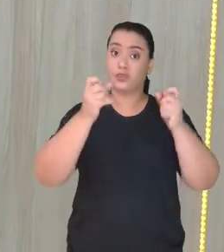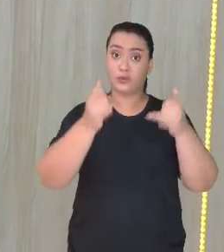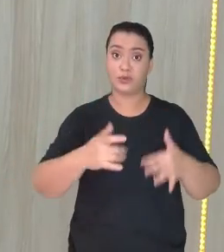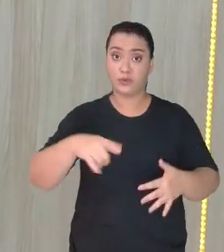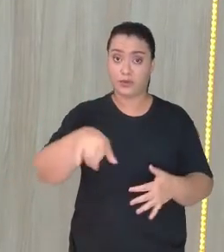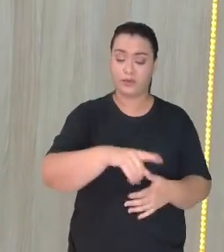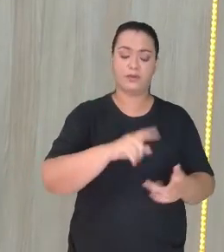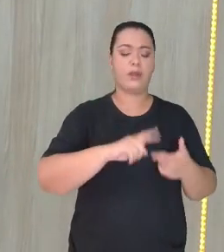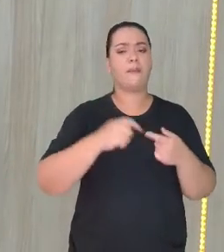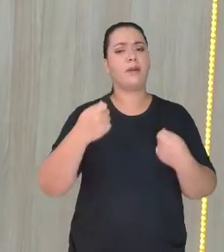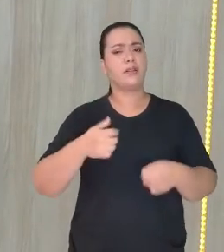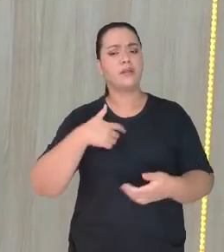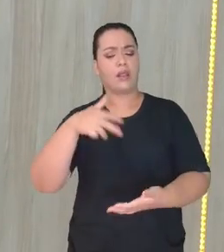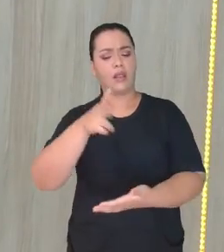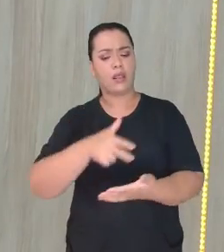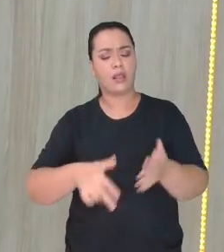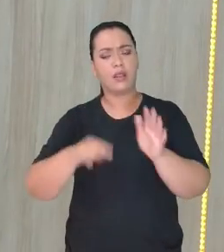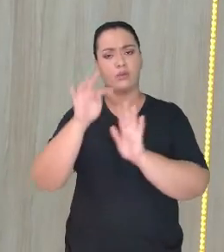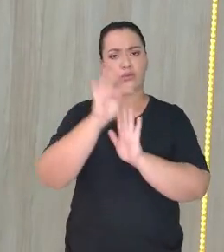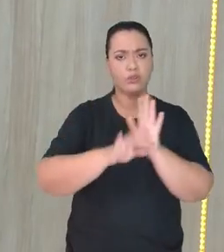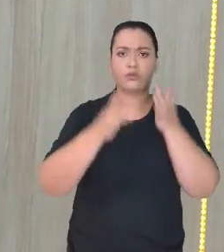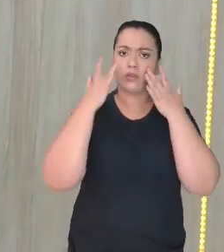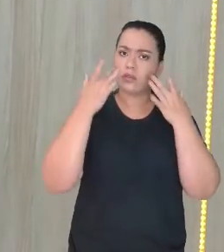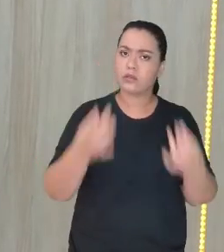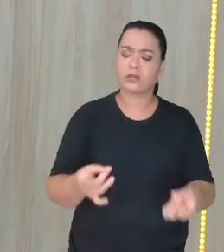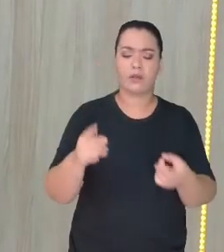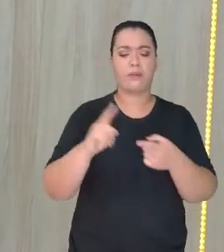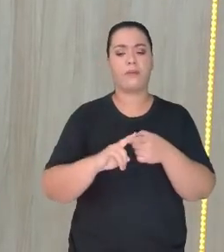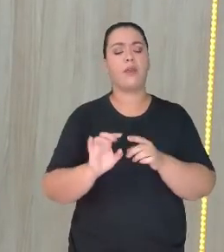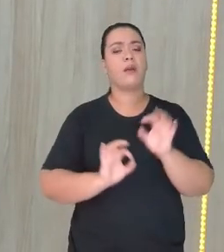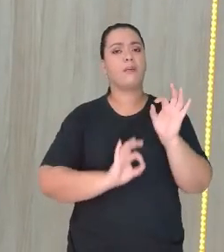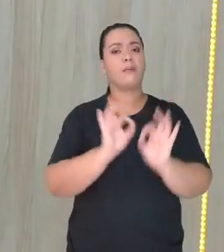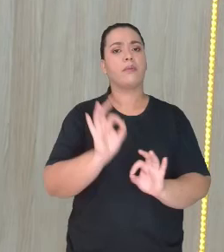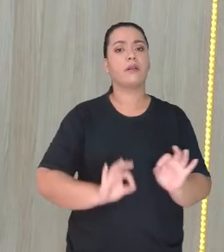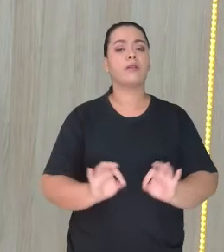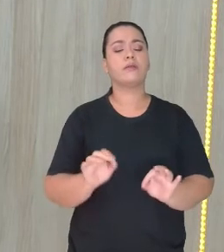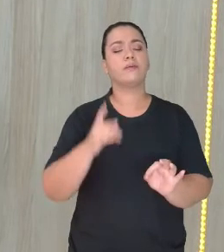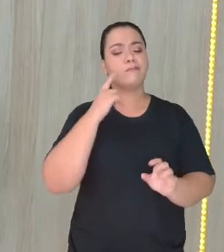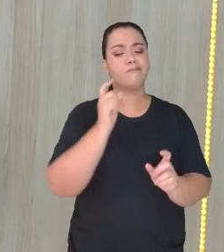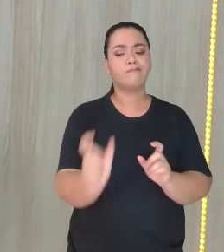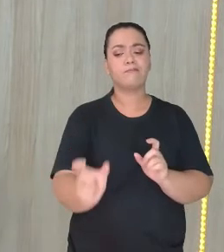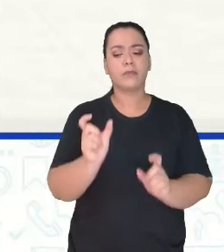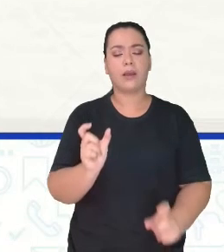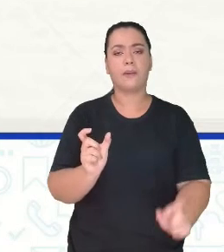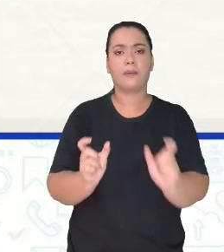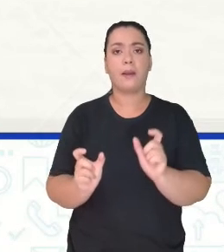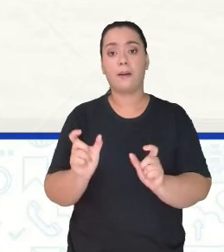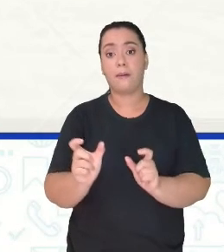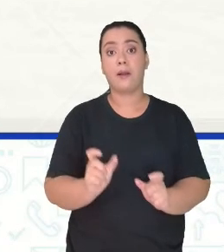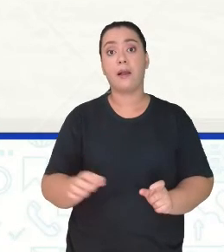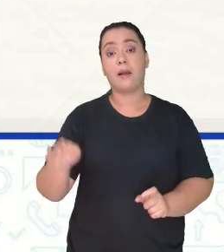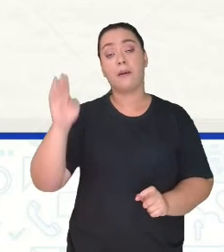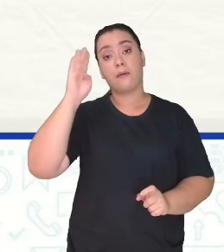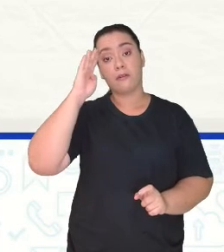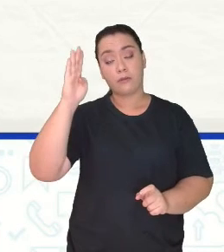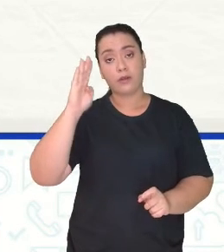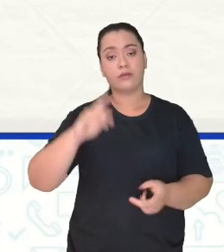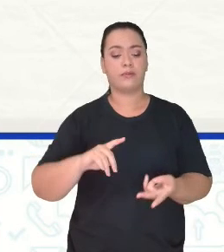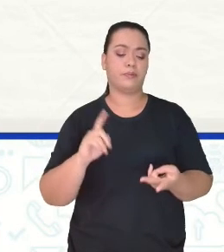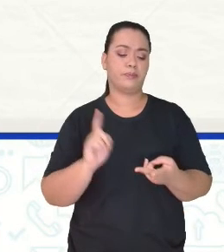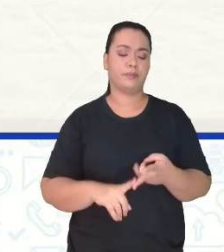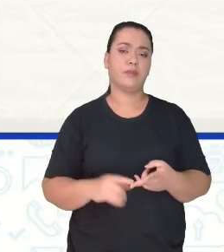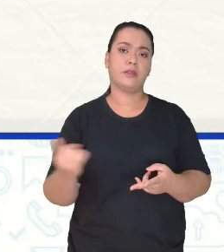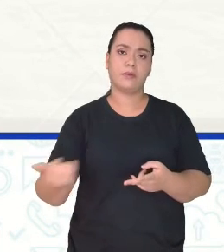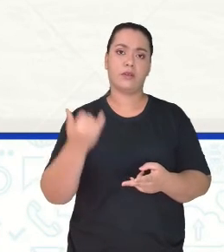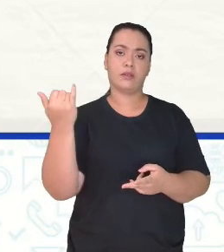aula. Ler o texto com atenção, planejar, ou seja, destacar os pontos importantes, fazer